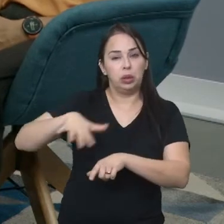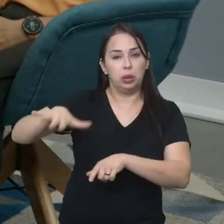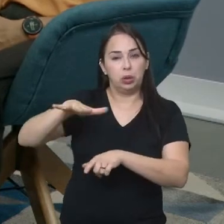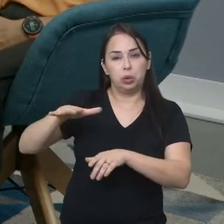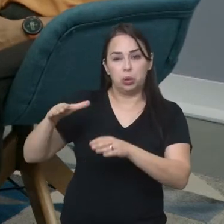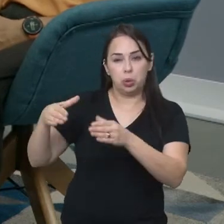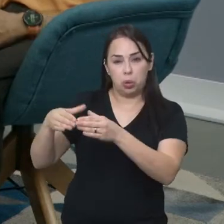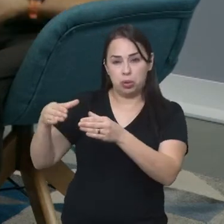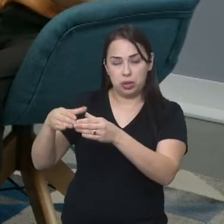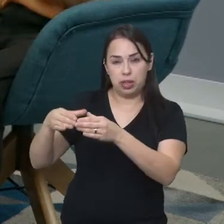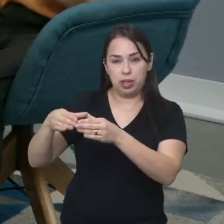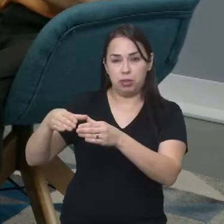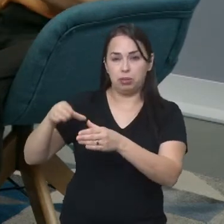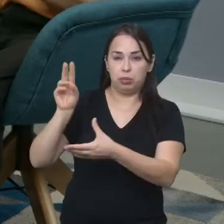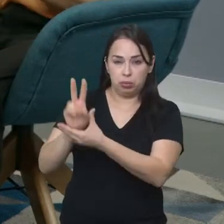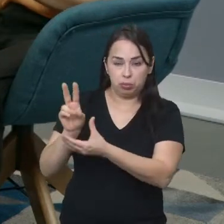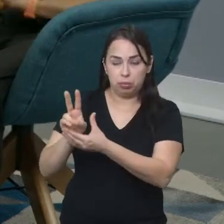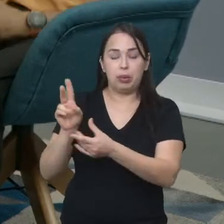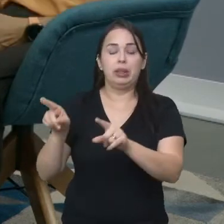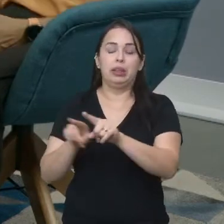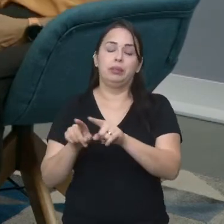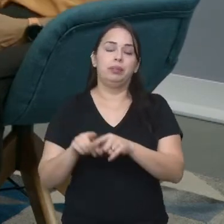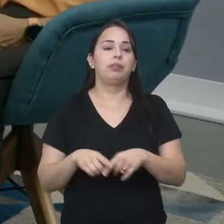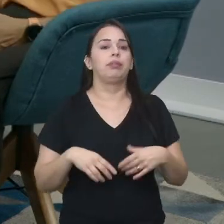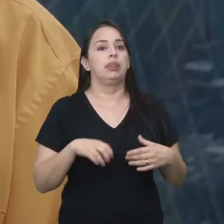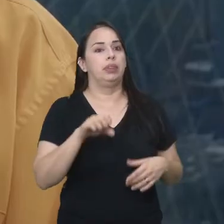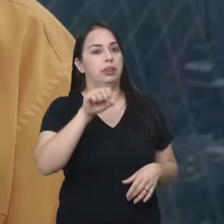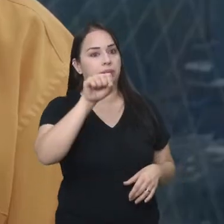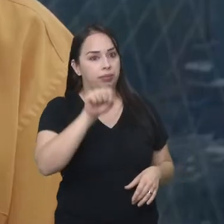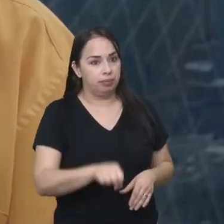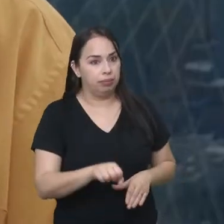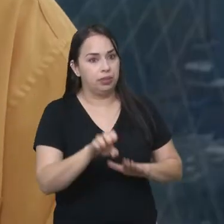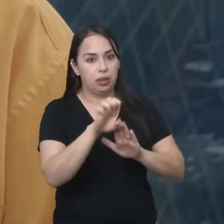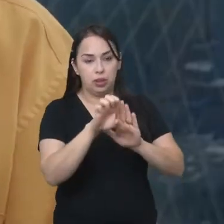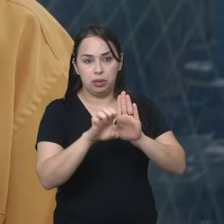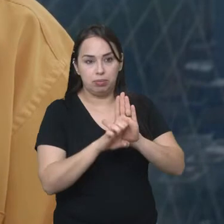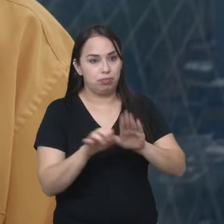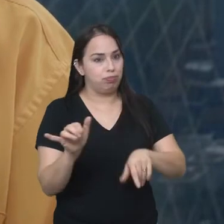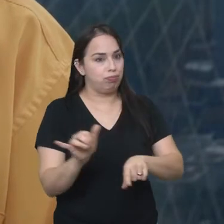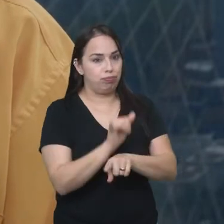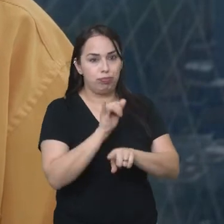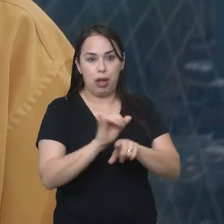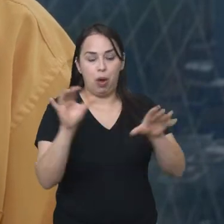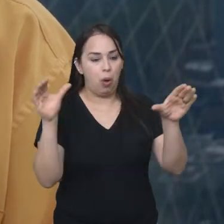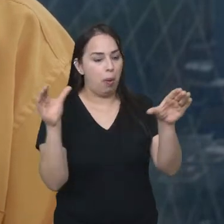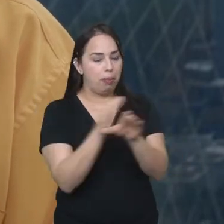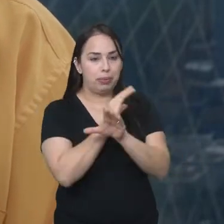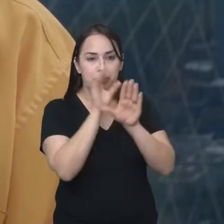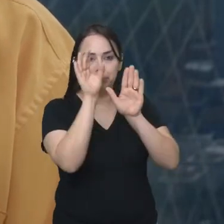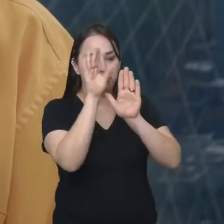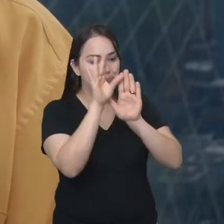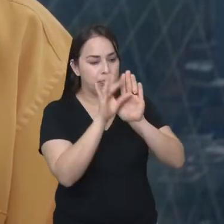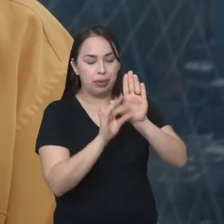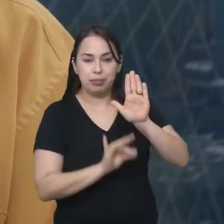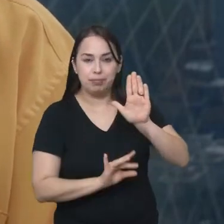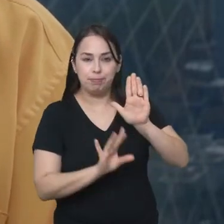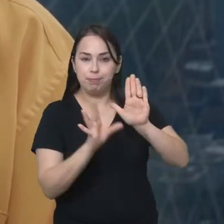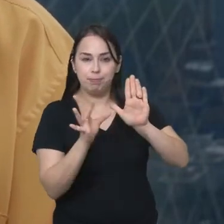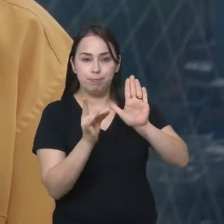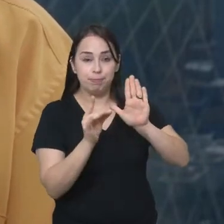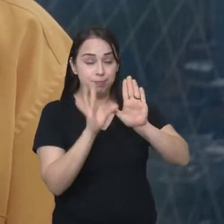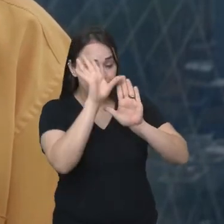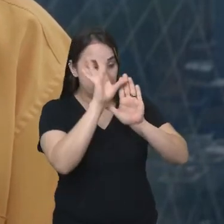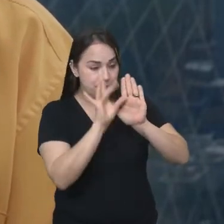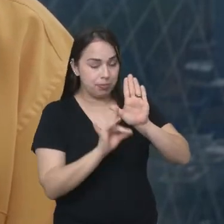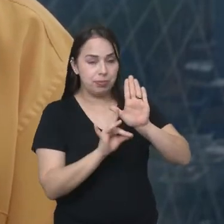mesmo, Alessandro? Sim, o Estatuto, né, é uma ferramenta muito completa, né? A gente